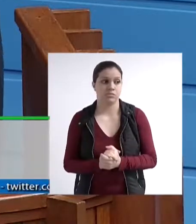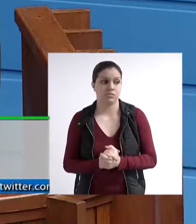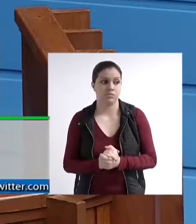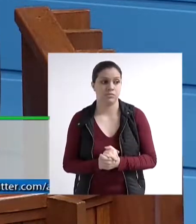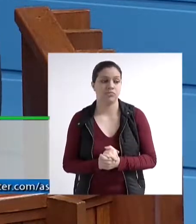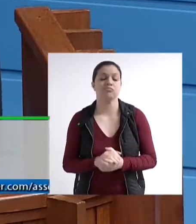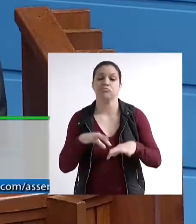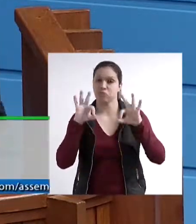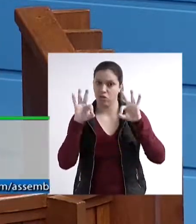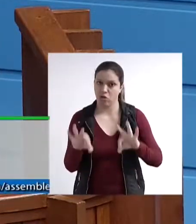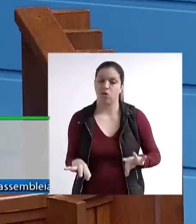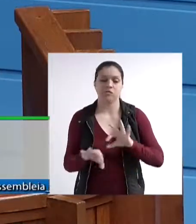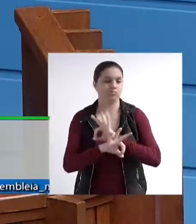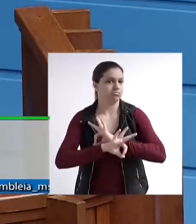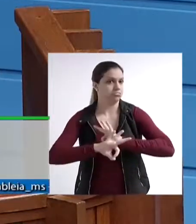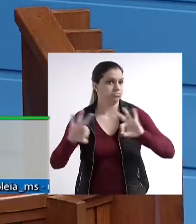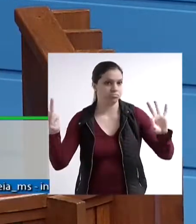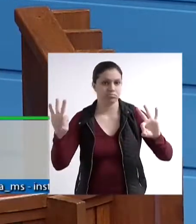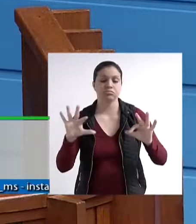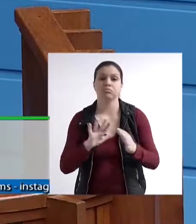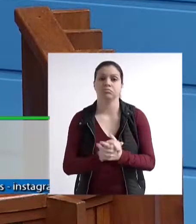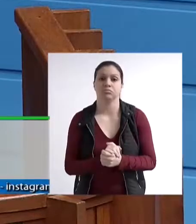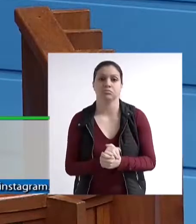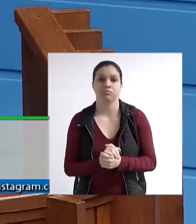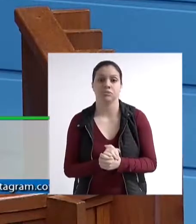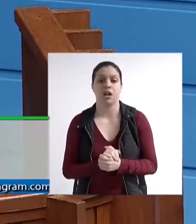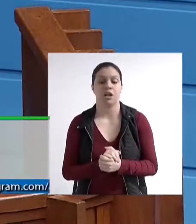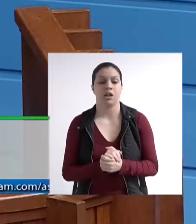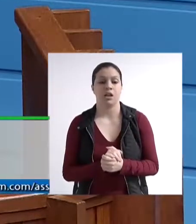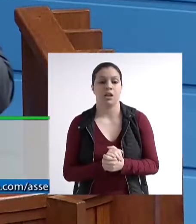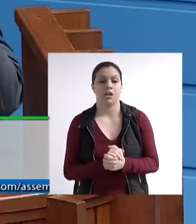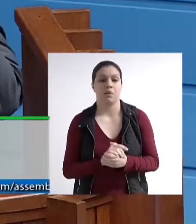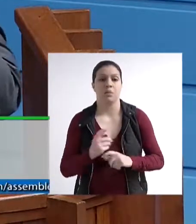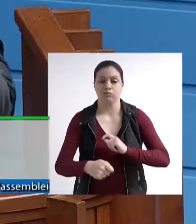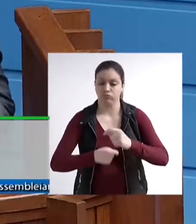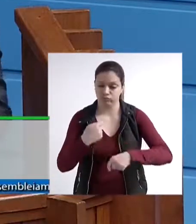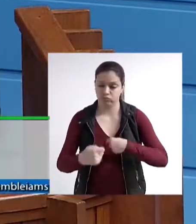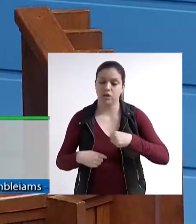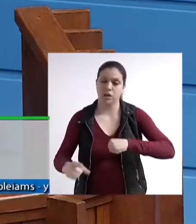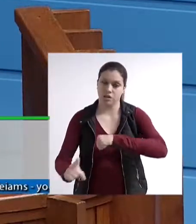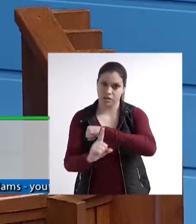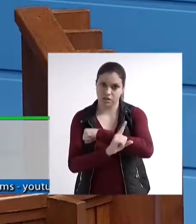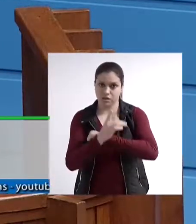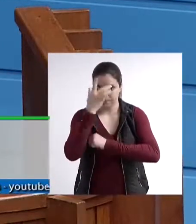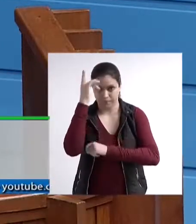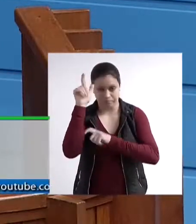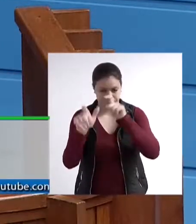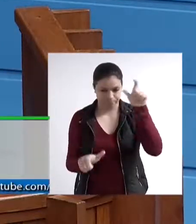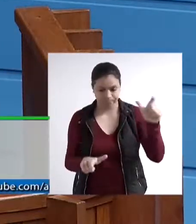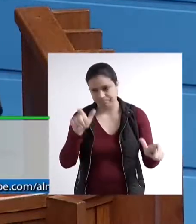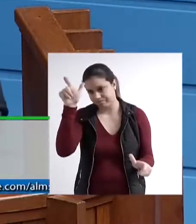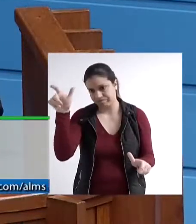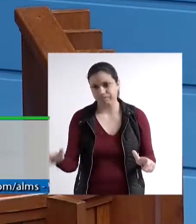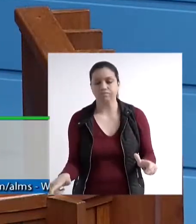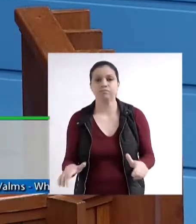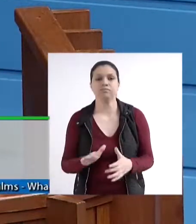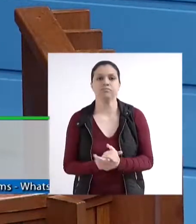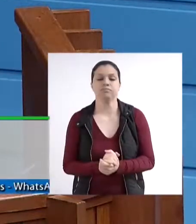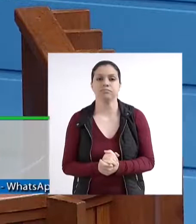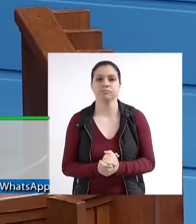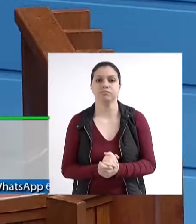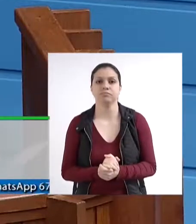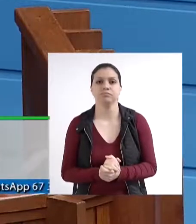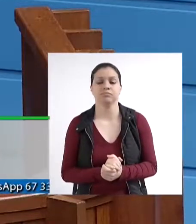gestão exemplar, seja uma gestão que atenda a nossa população. O Hospital Nossa Senhora Auxiliadora,